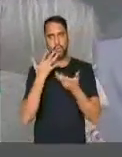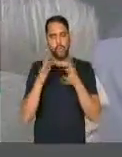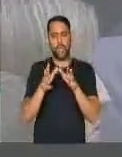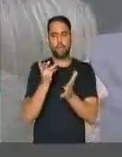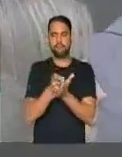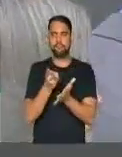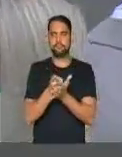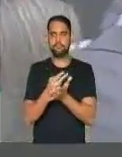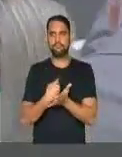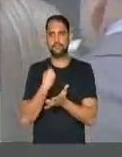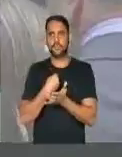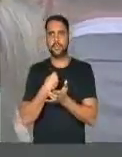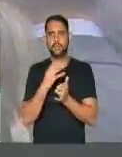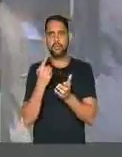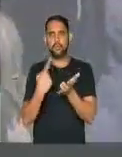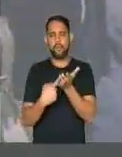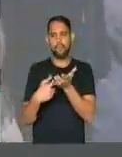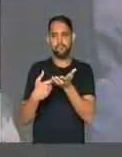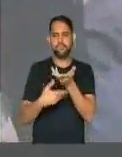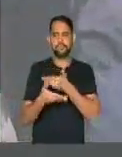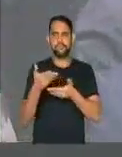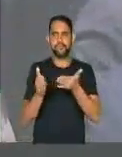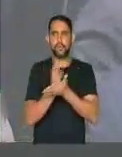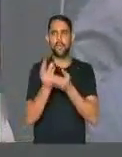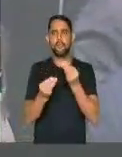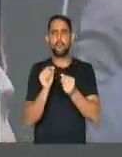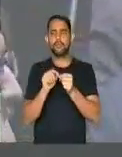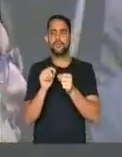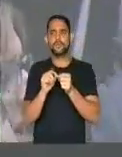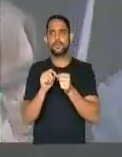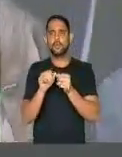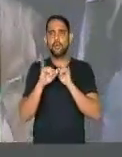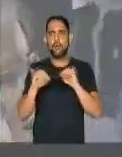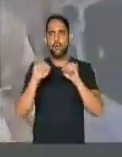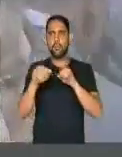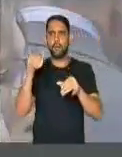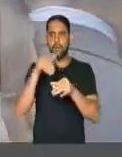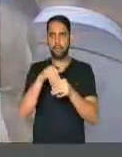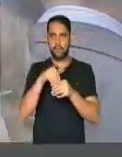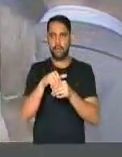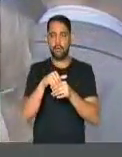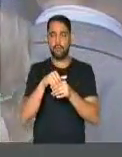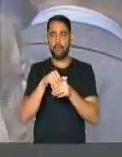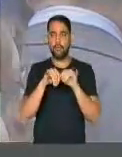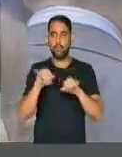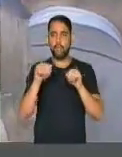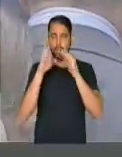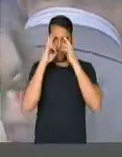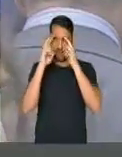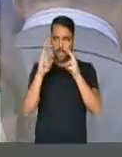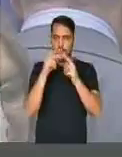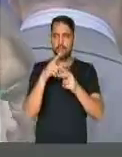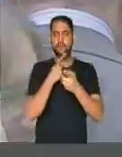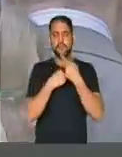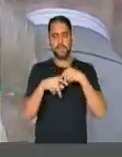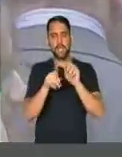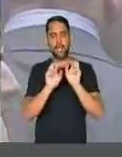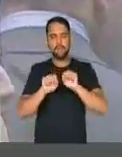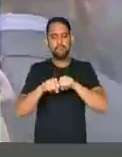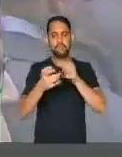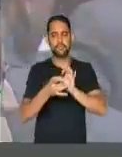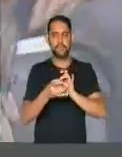quer a manutenção do coluio atual na forma de fazer campanhas eleitorais, em respeito à vontade de